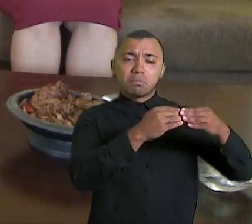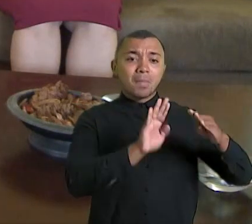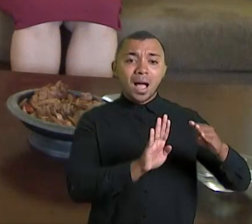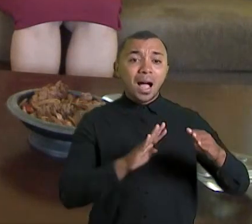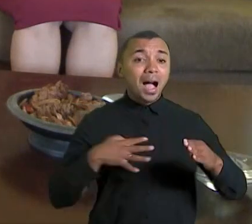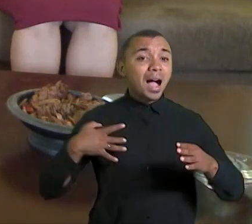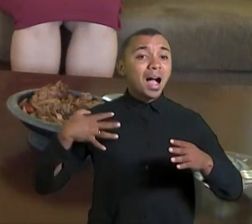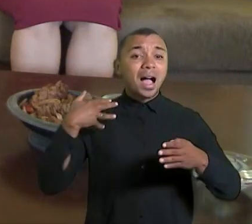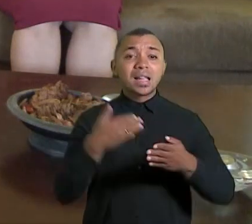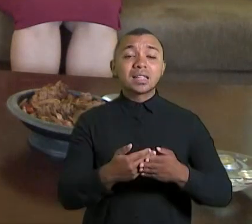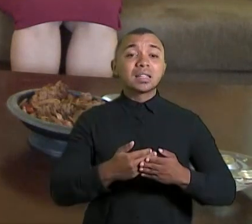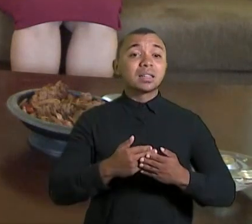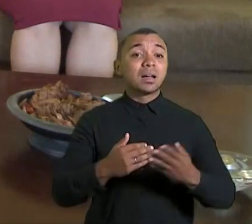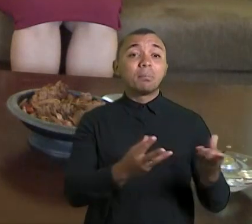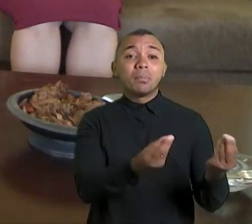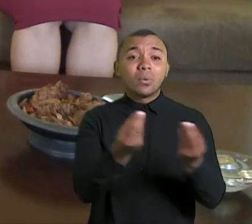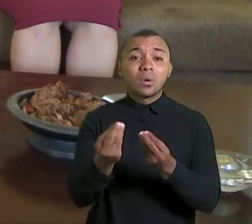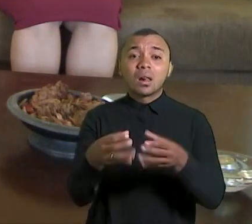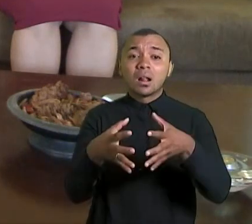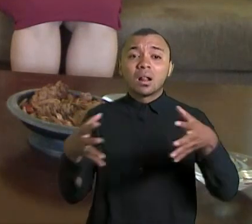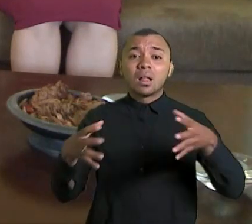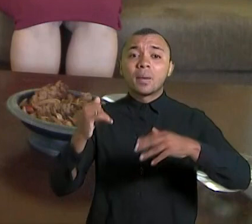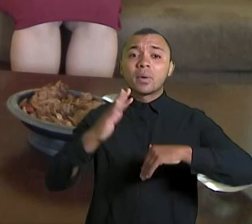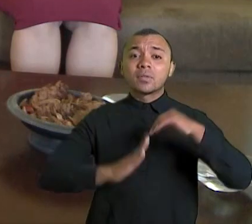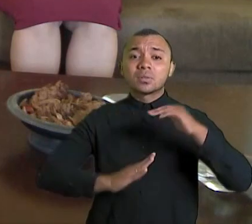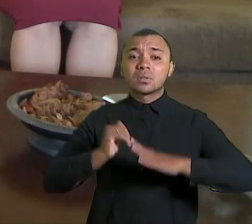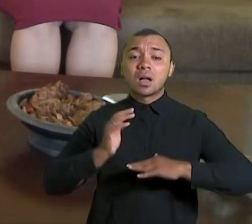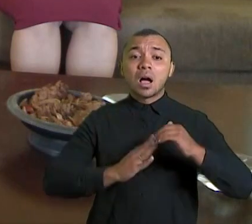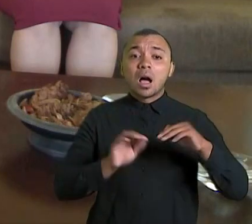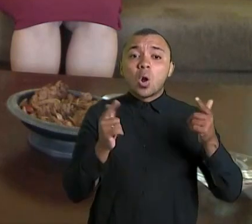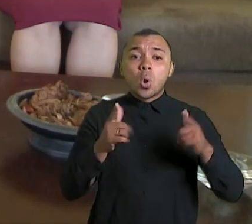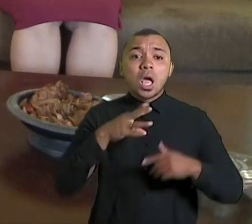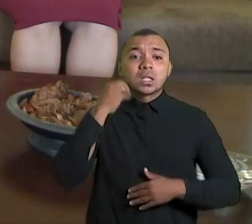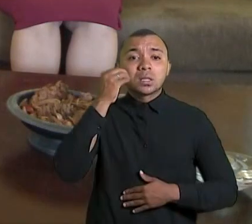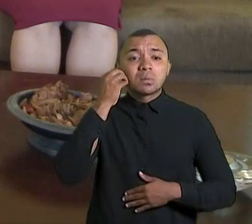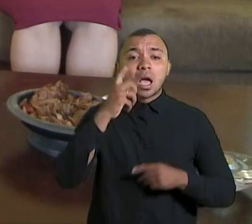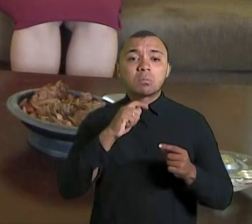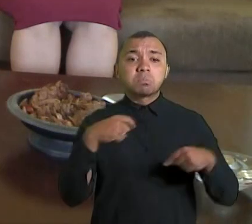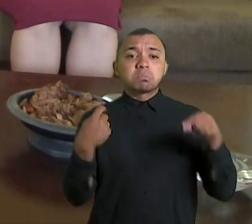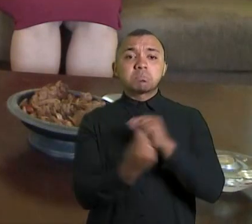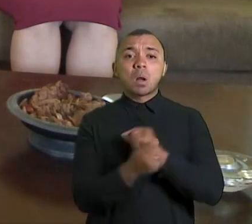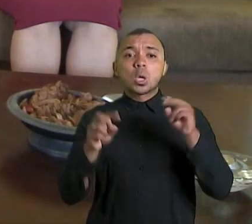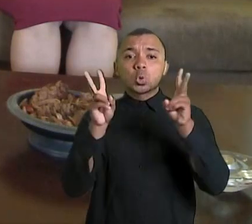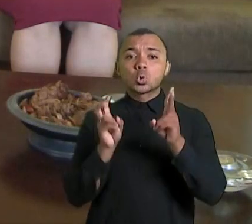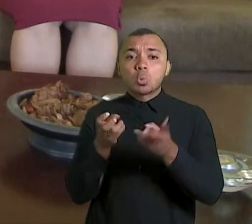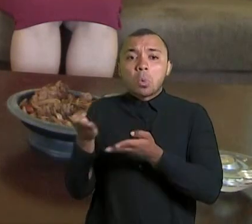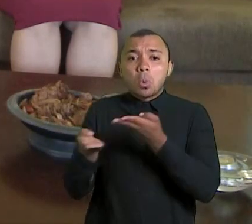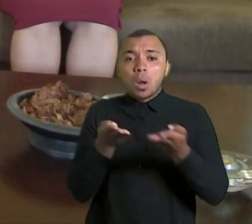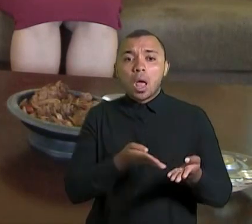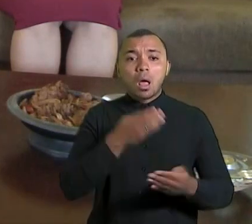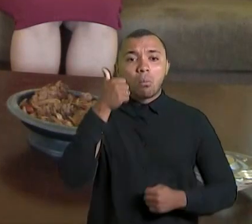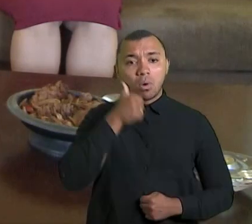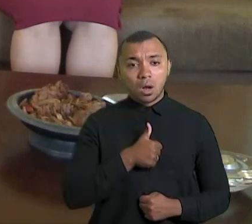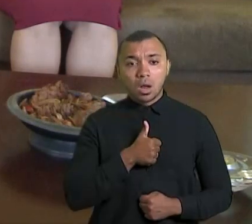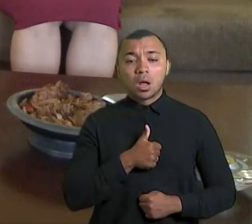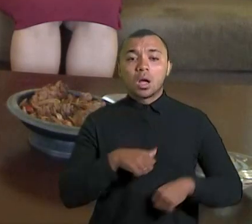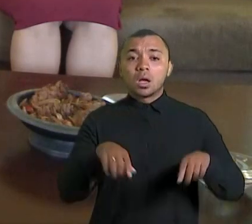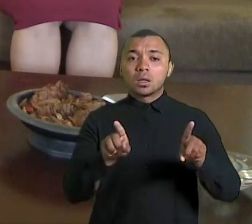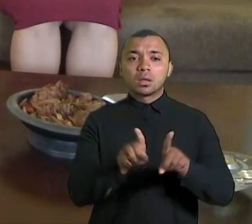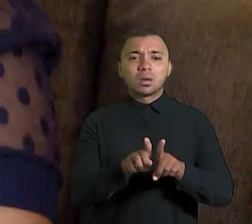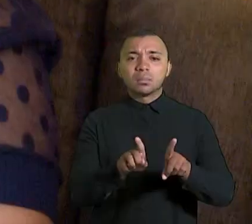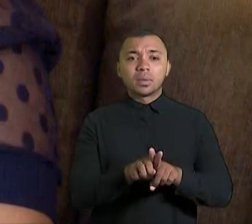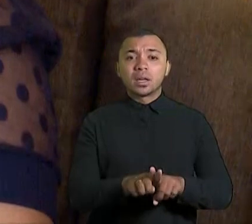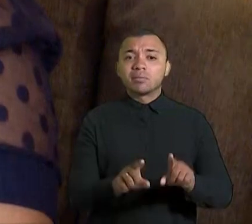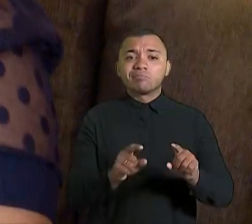parte de muitos profissionais uma inadequação em questão do atendimento da mulher e até uma banalização de suas